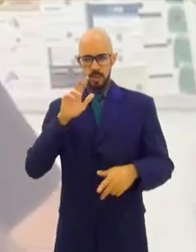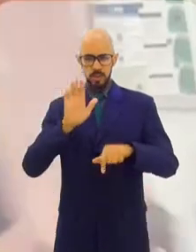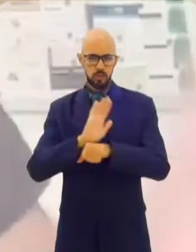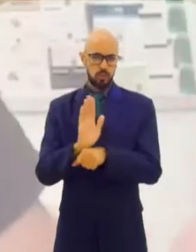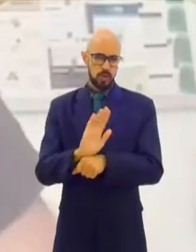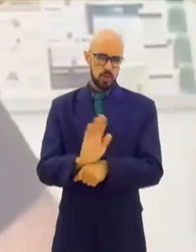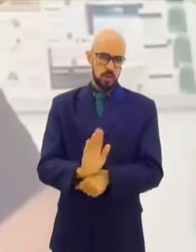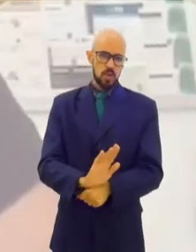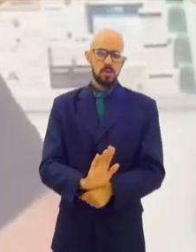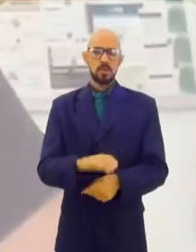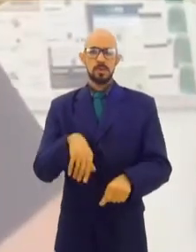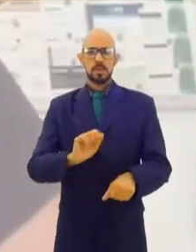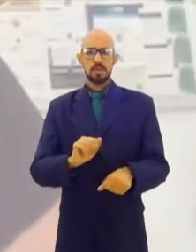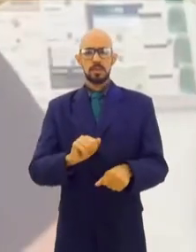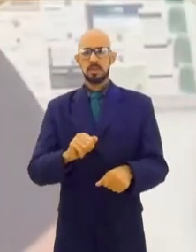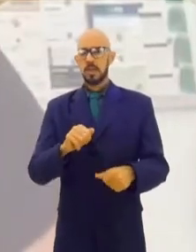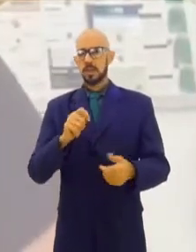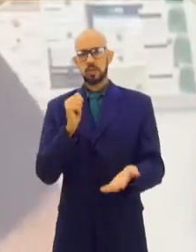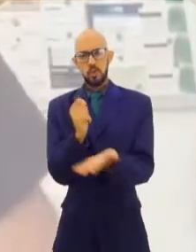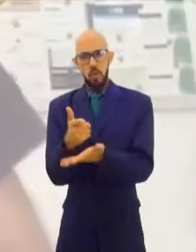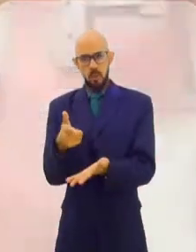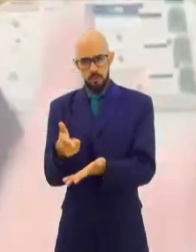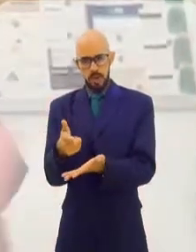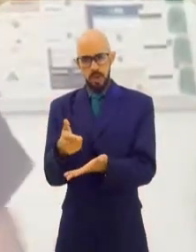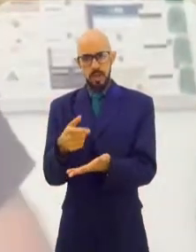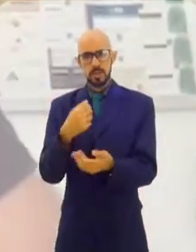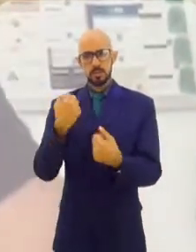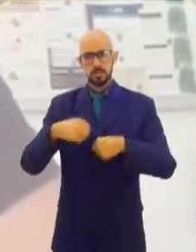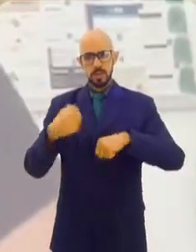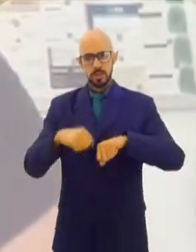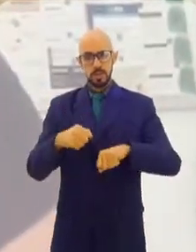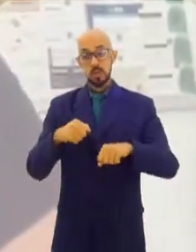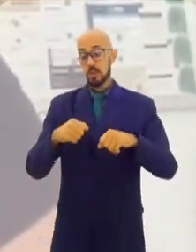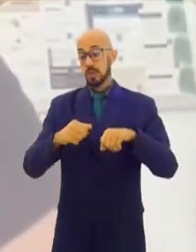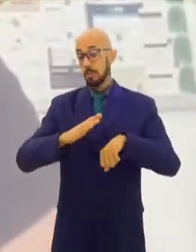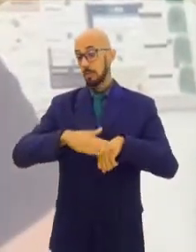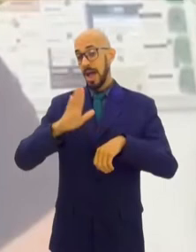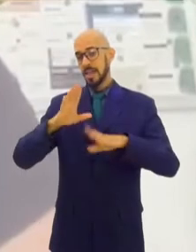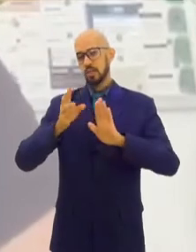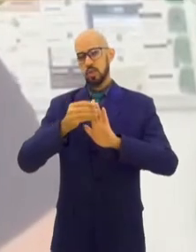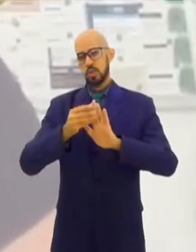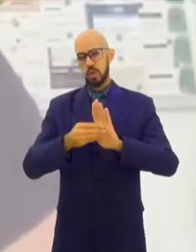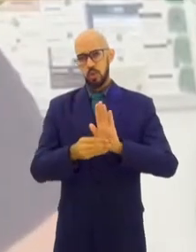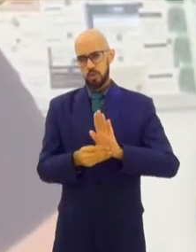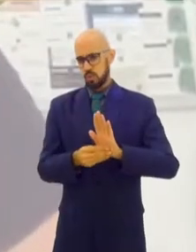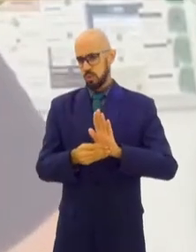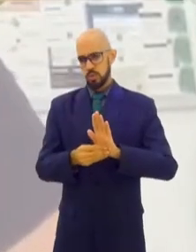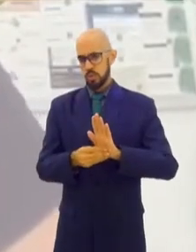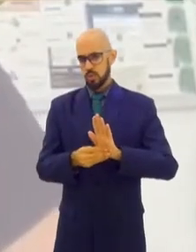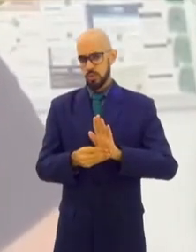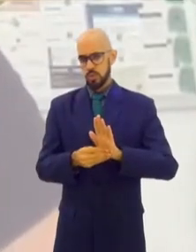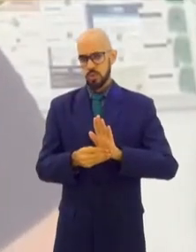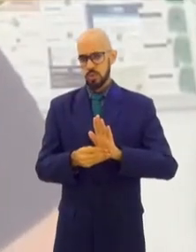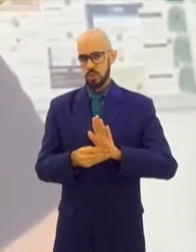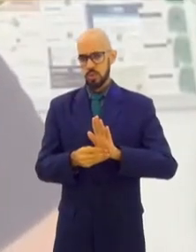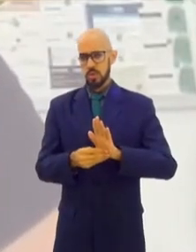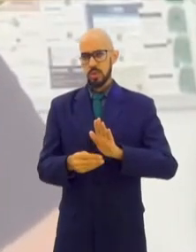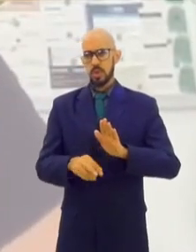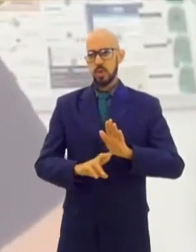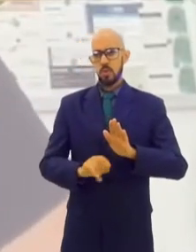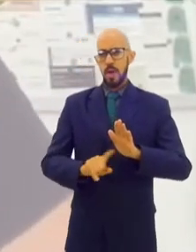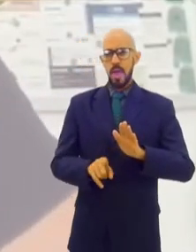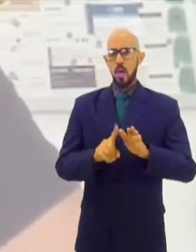aulas de música audiovisual é de consumo né elas precisam de muito mais com teu e